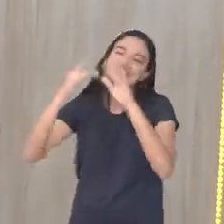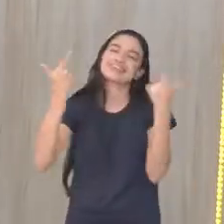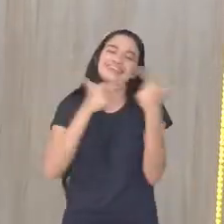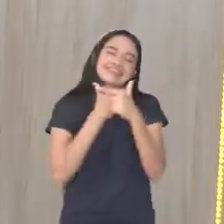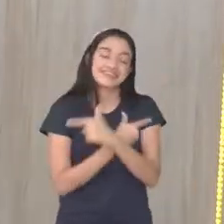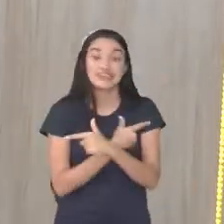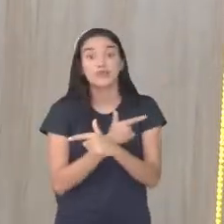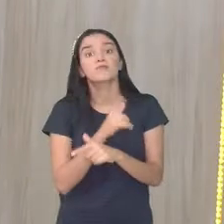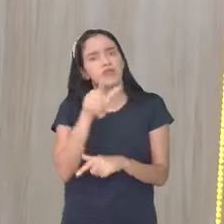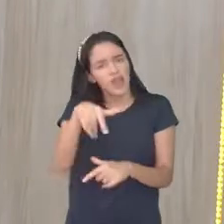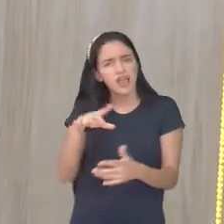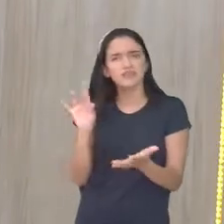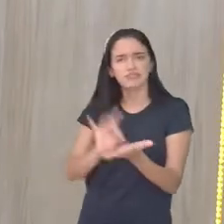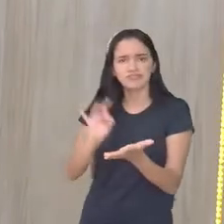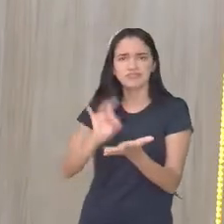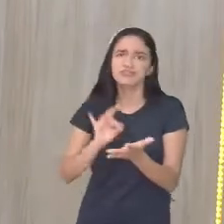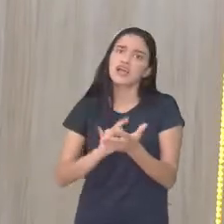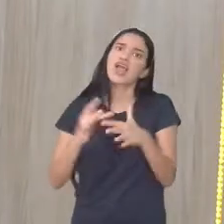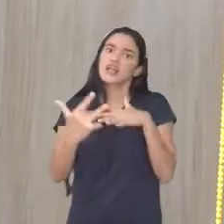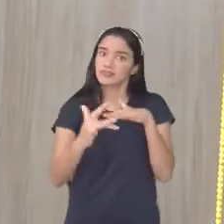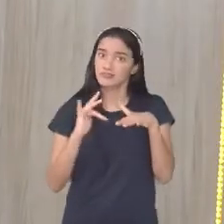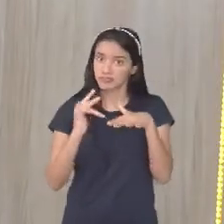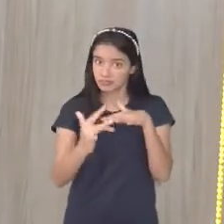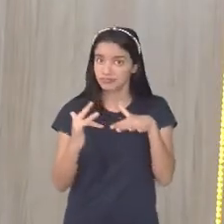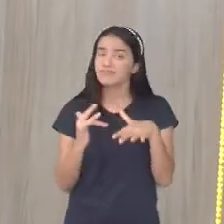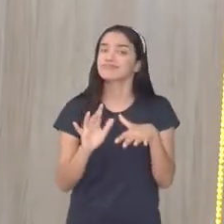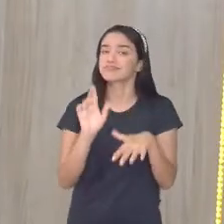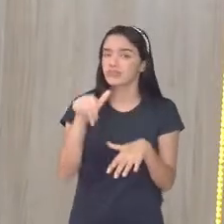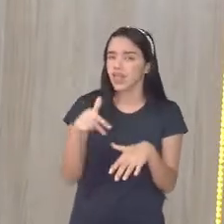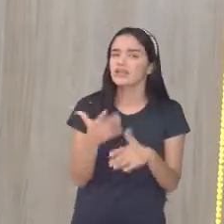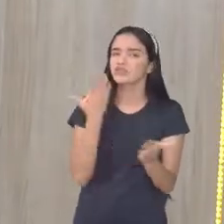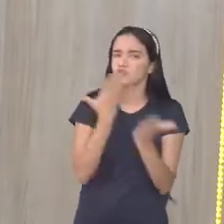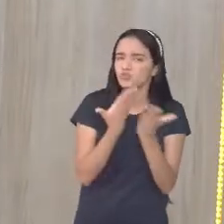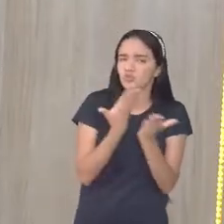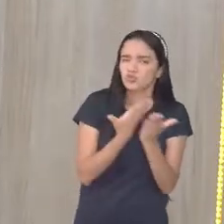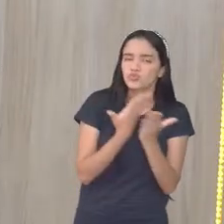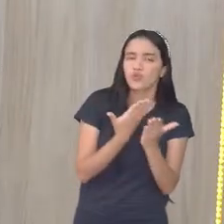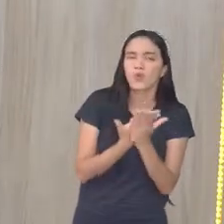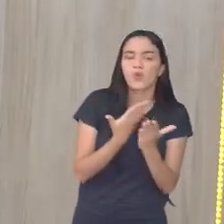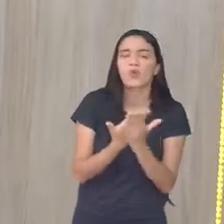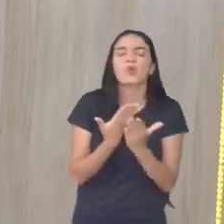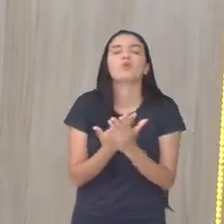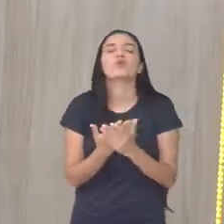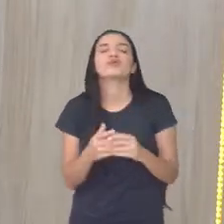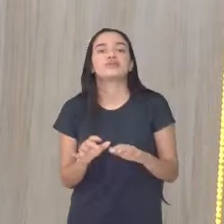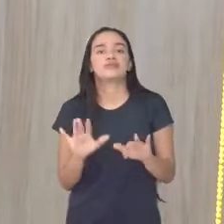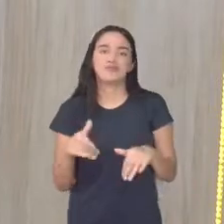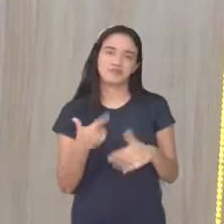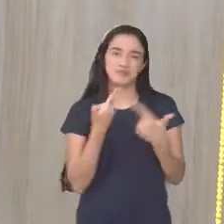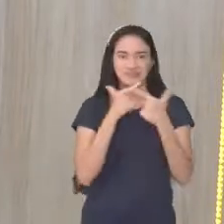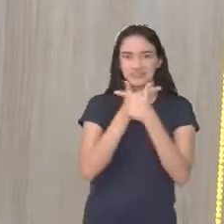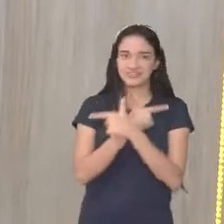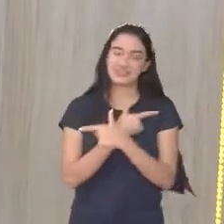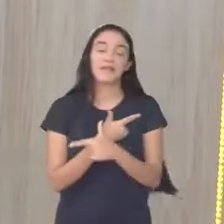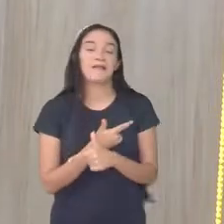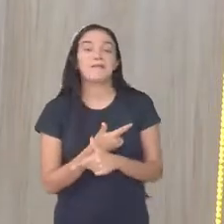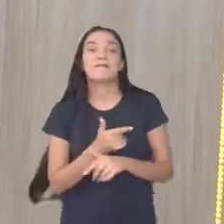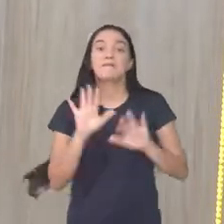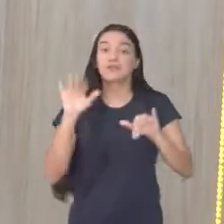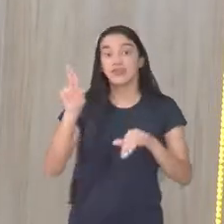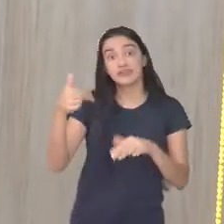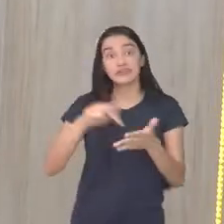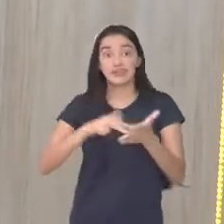linguagem, uma modalidade da fotografia feita por todos os grandes fotógrafos. Na verdade é uma modalidade